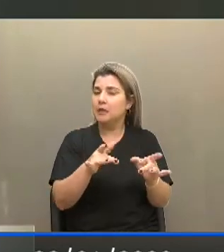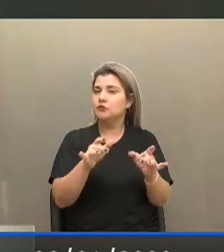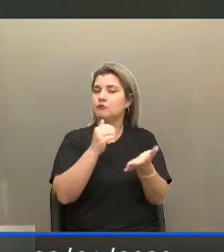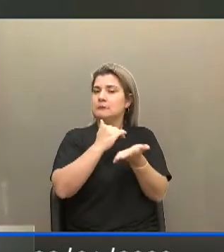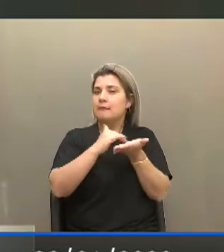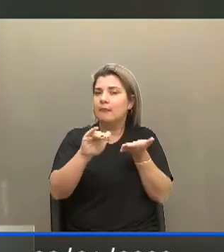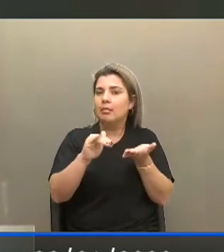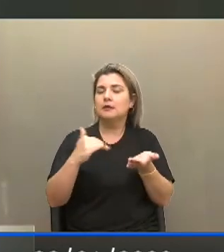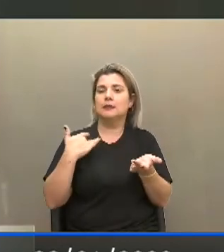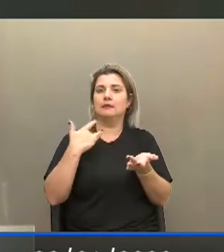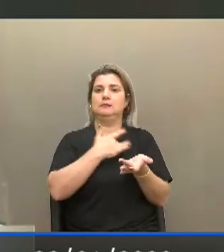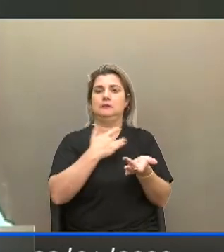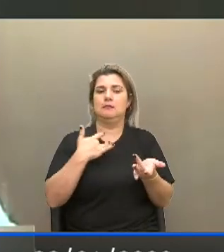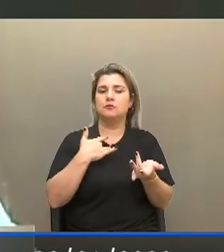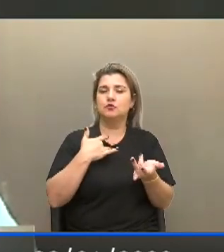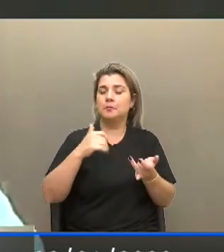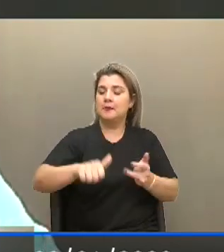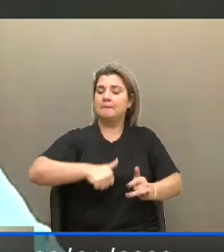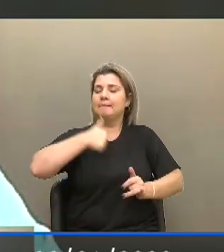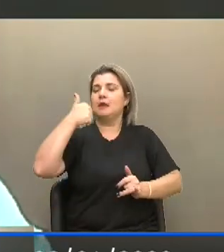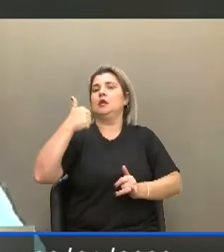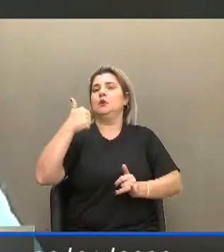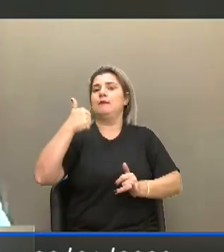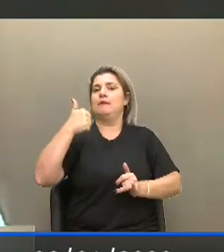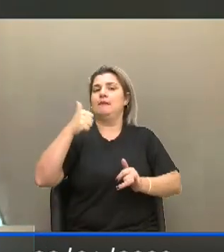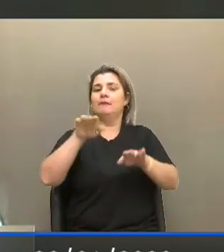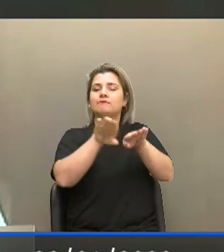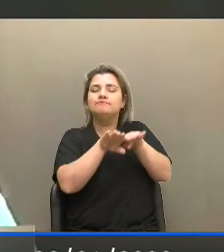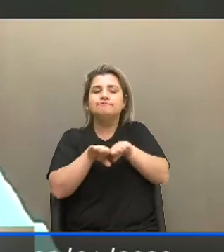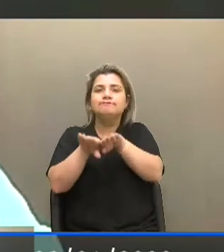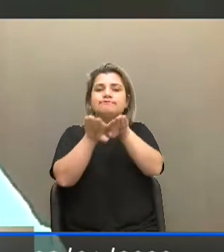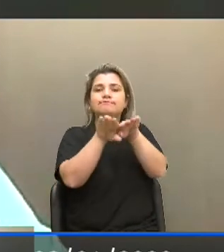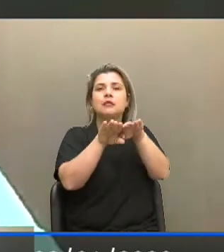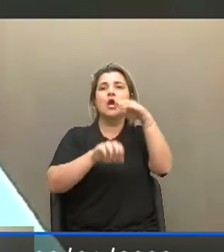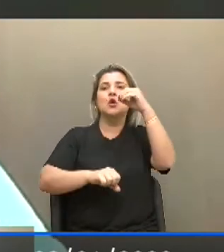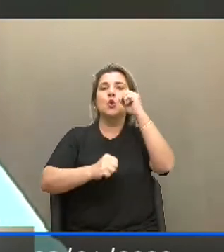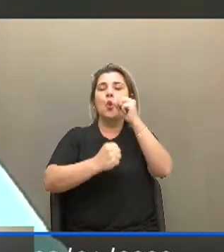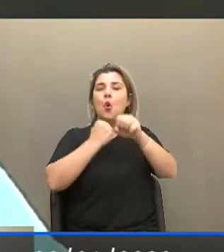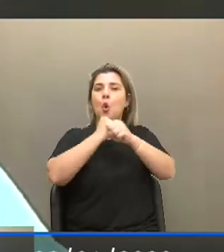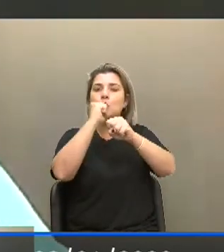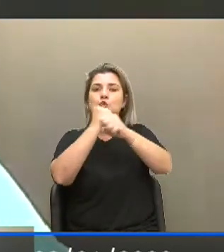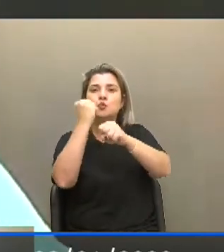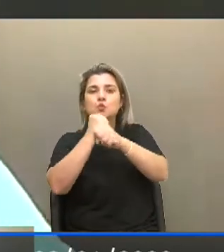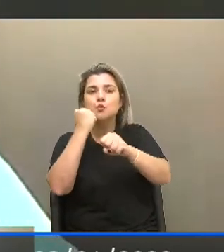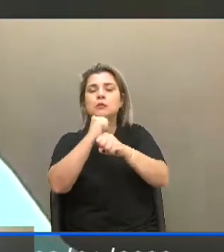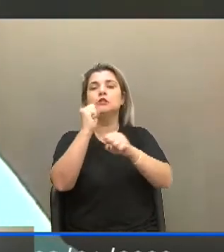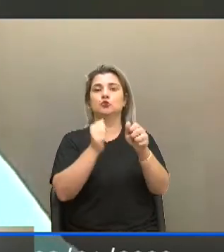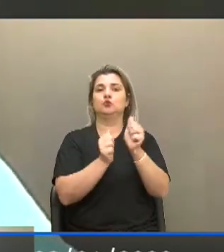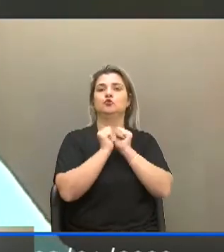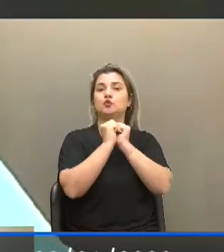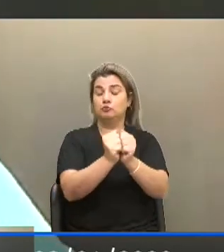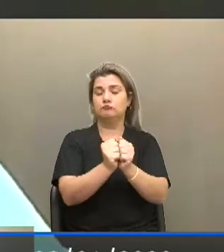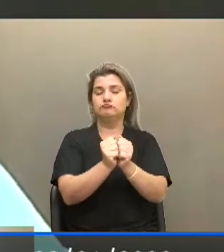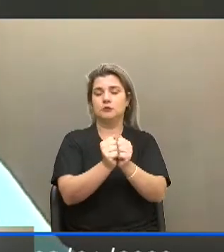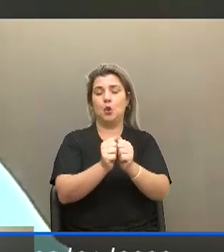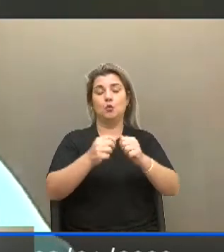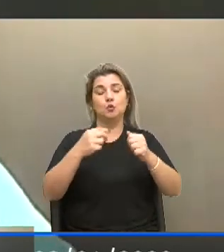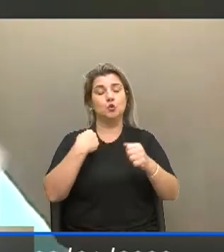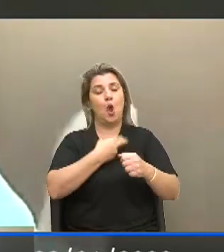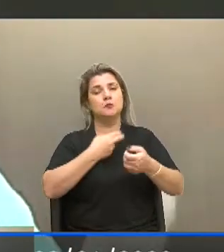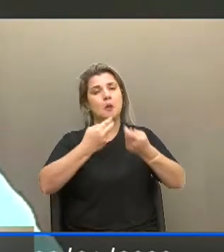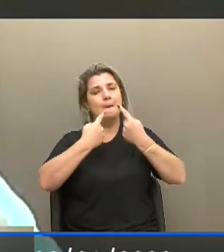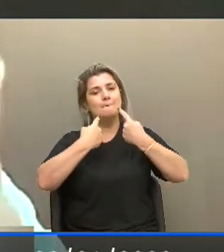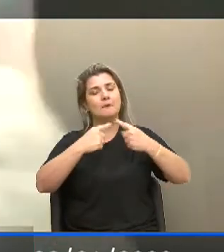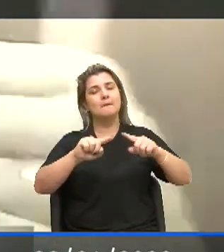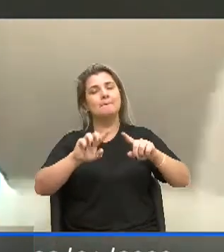para a gente ir aprimorando, nivelando, construindo juntos caminhos. Eu acho que esse é o principal desafio nosso, de todos nós, Até